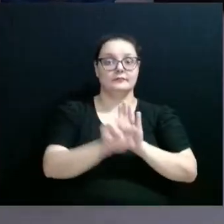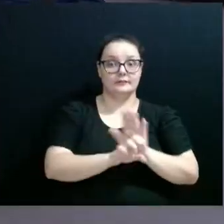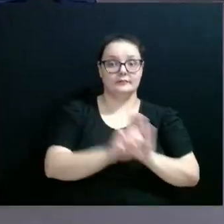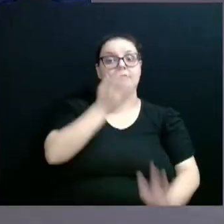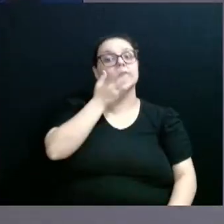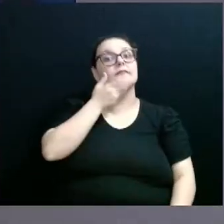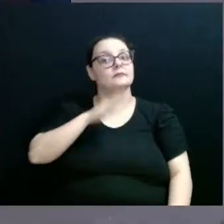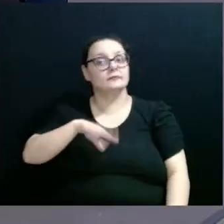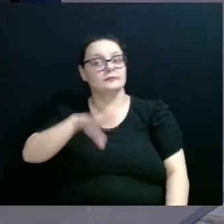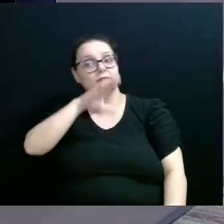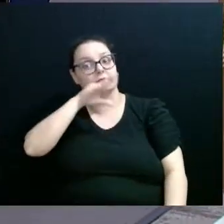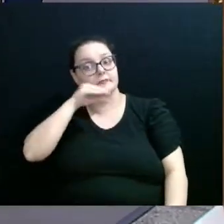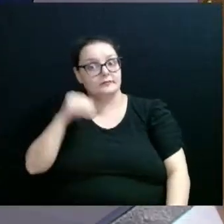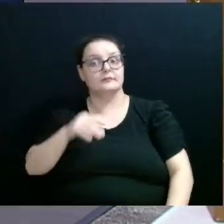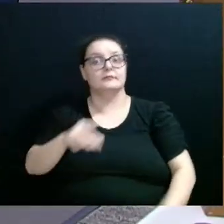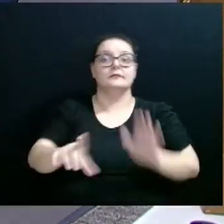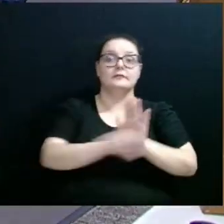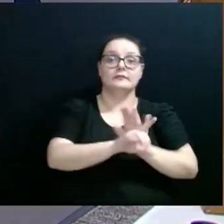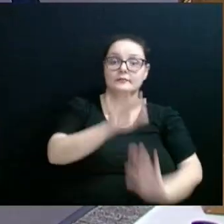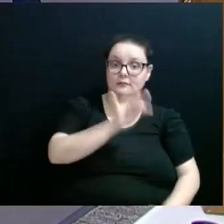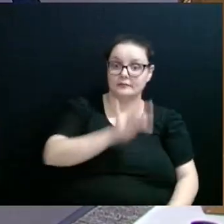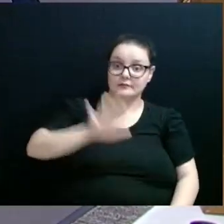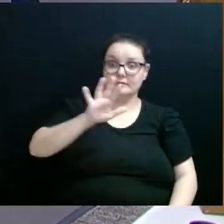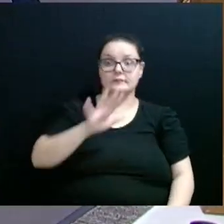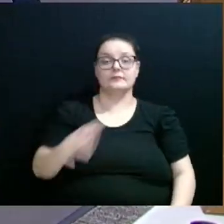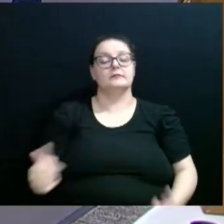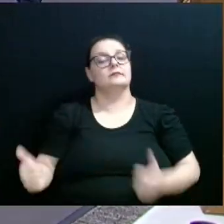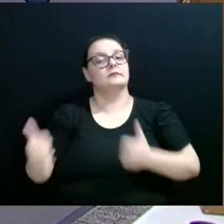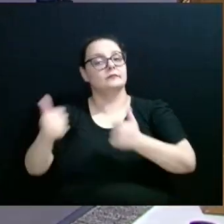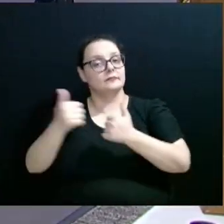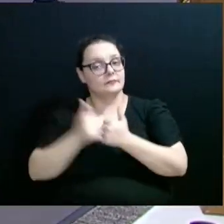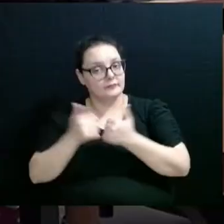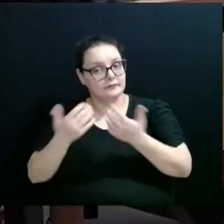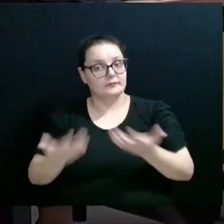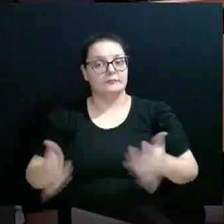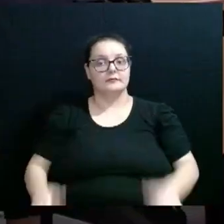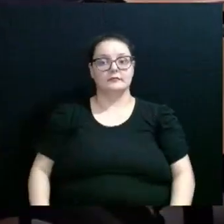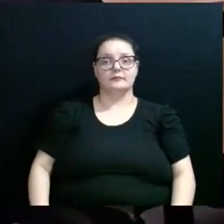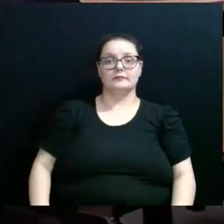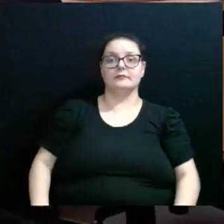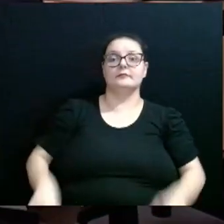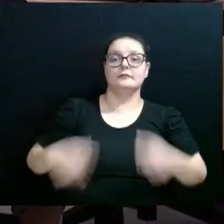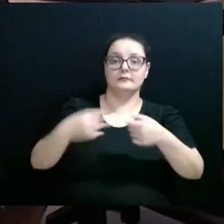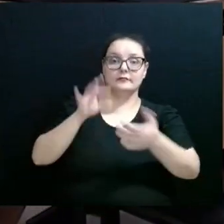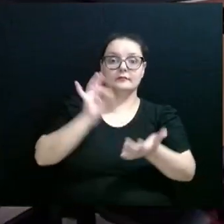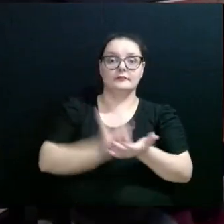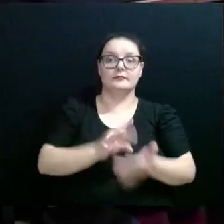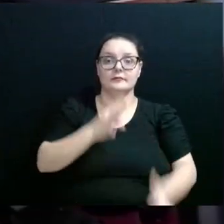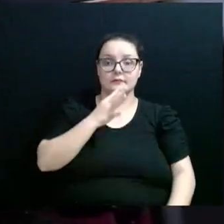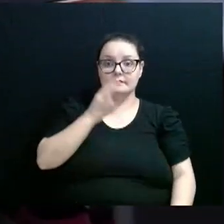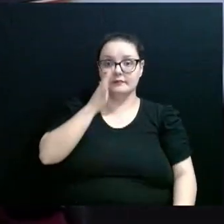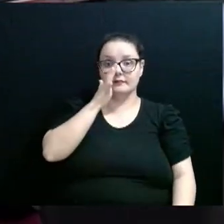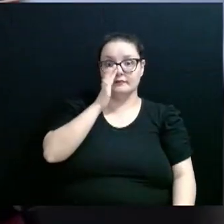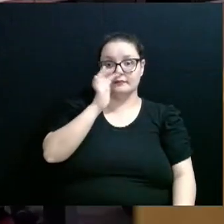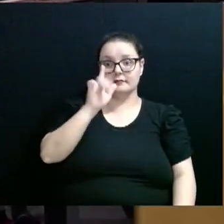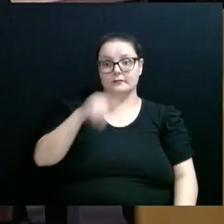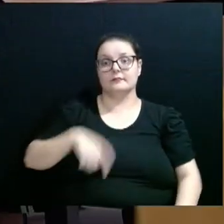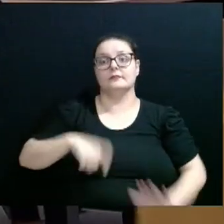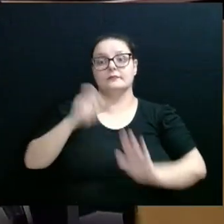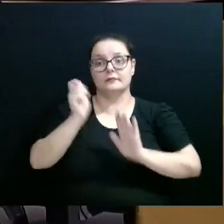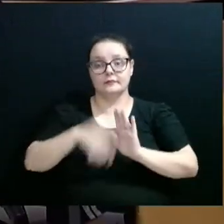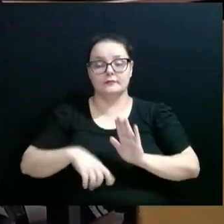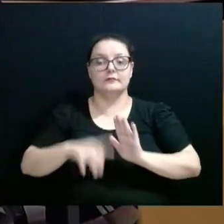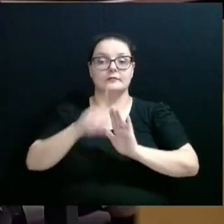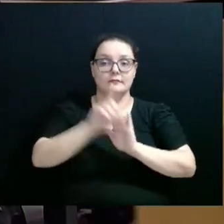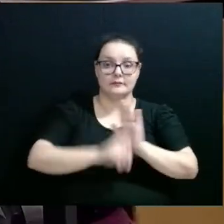legislação federal mais próxima do que eles precisam realmente conhecer, para uma questão de efetivação de direitos, e também